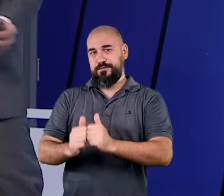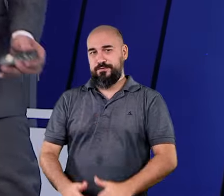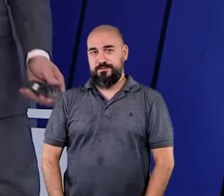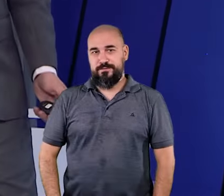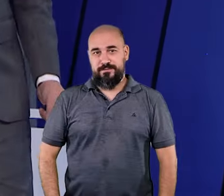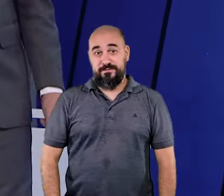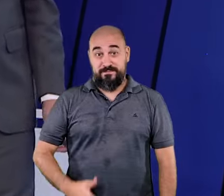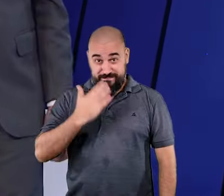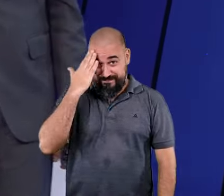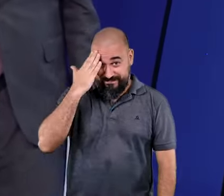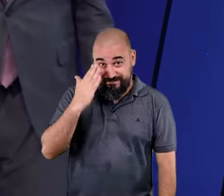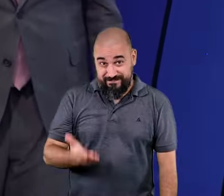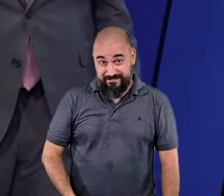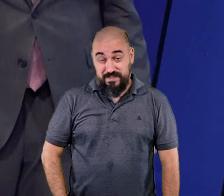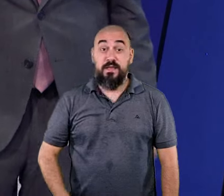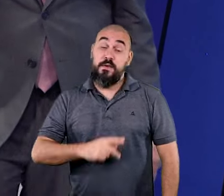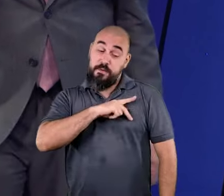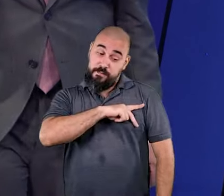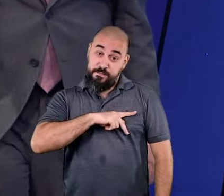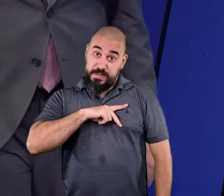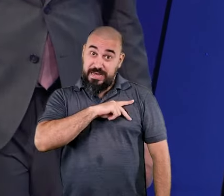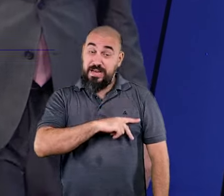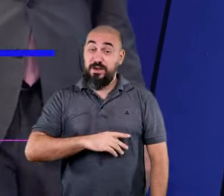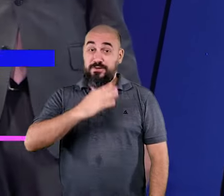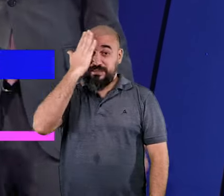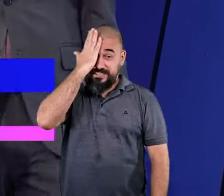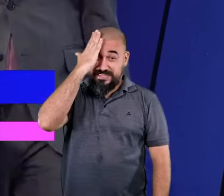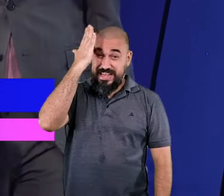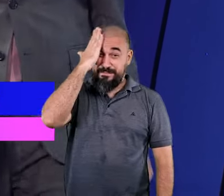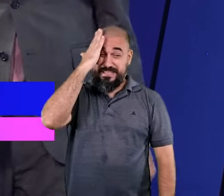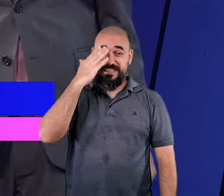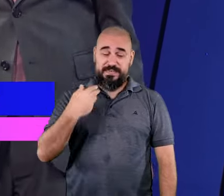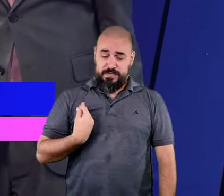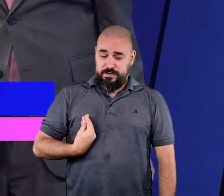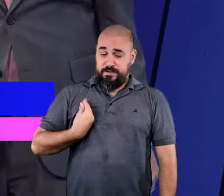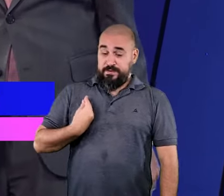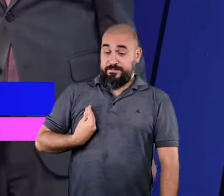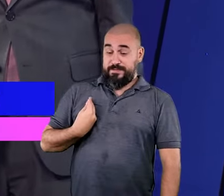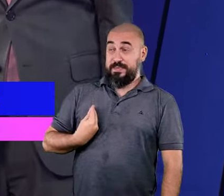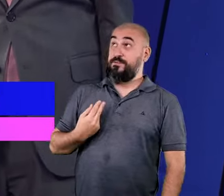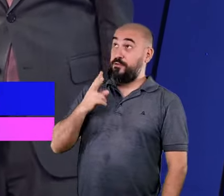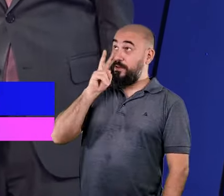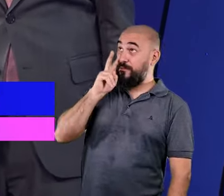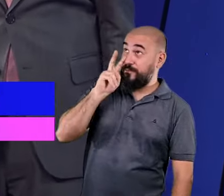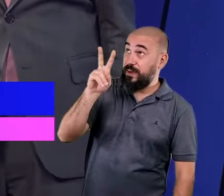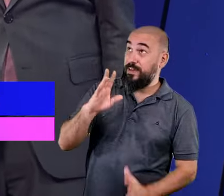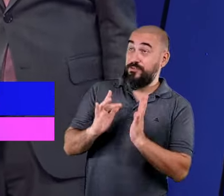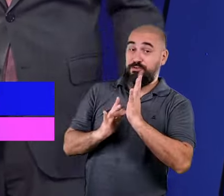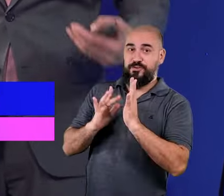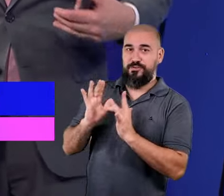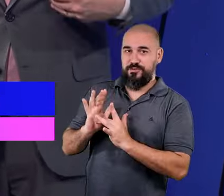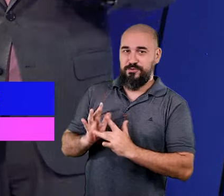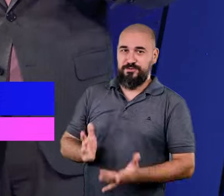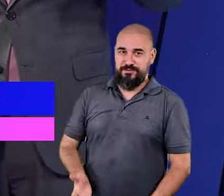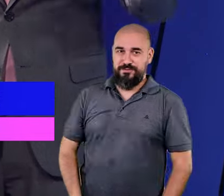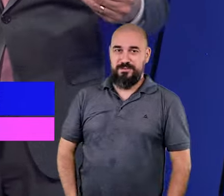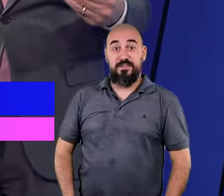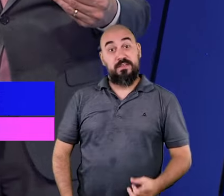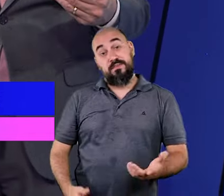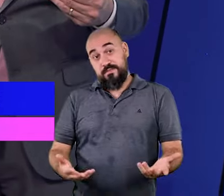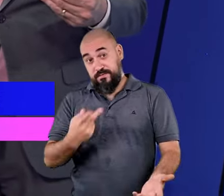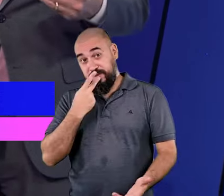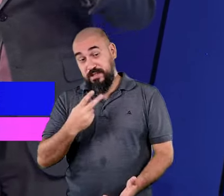aqui que Paulo tinha a expectativa de que ele estaria vivo por ocasião da volta de Jesus, porque ele diz assim, depois nós